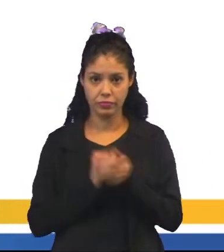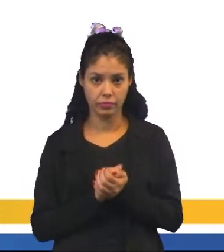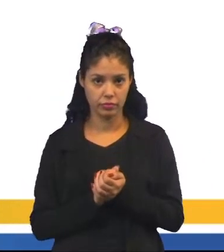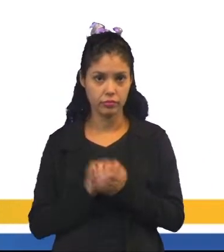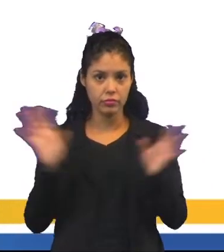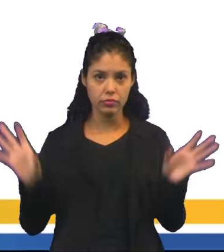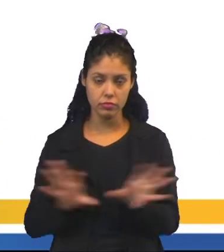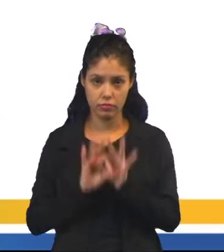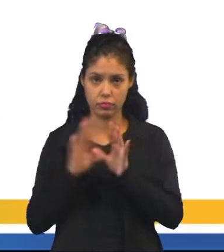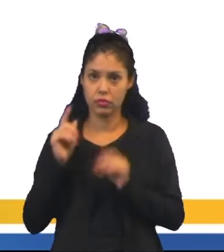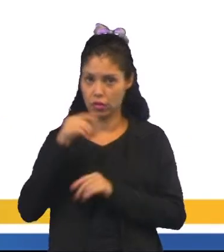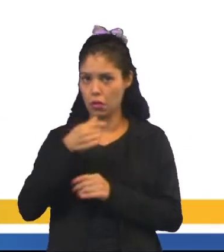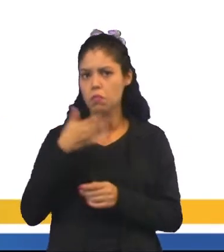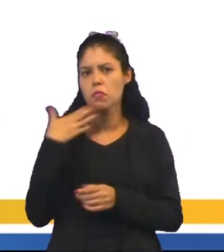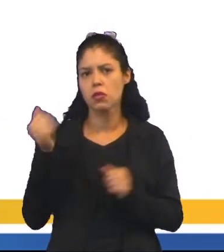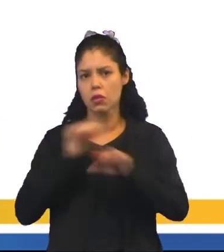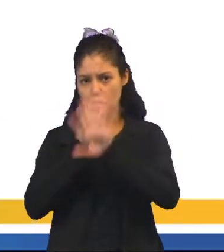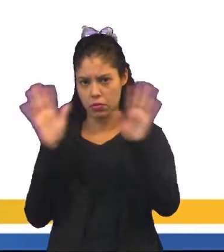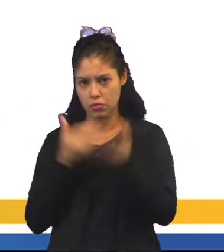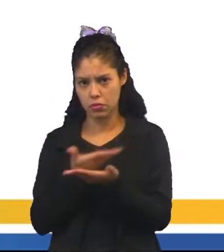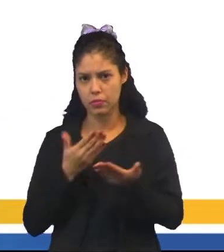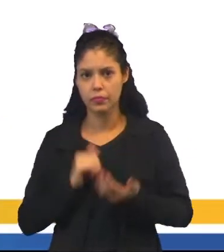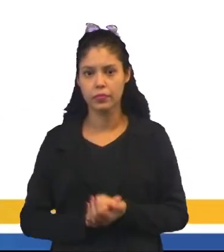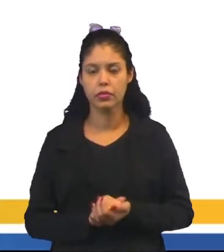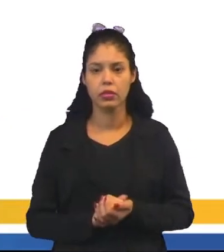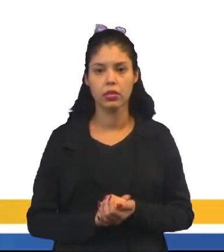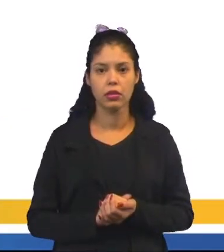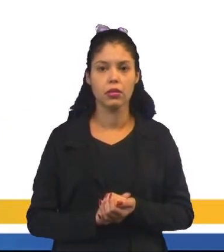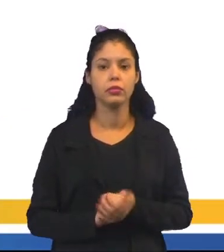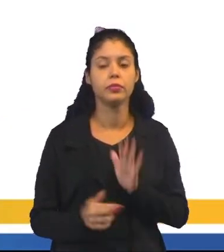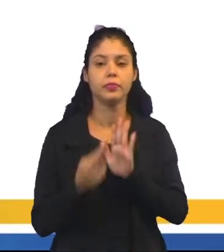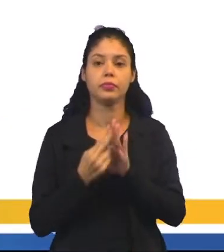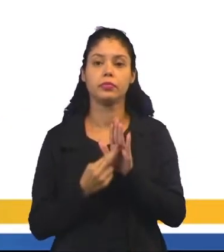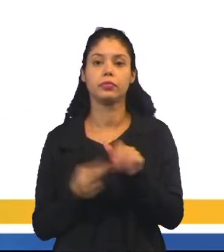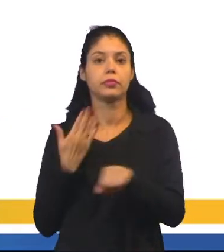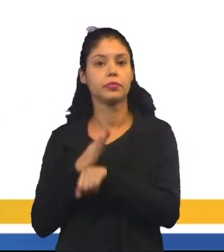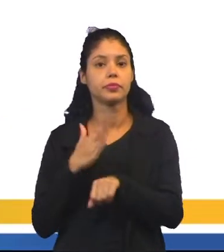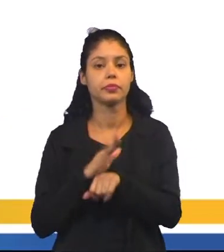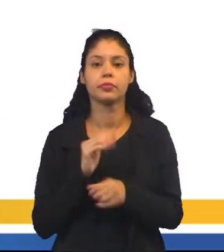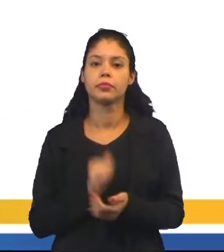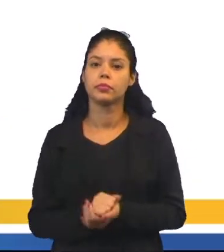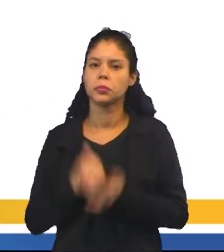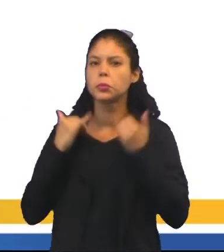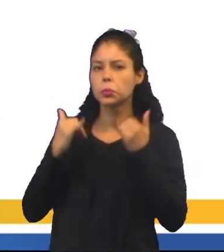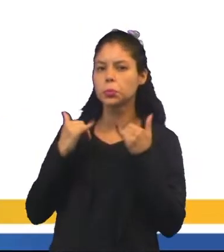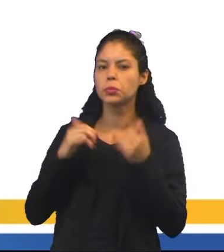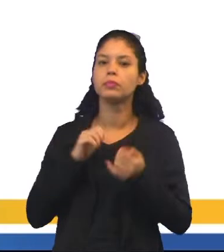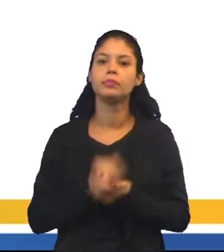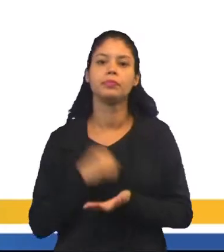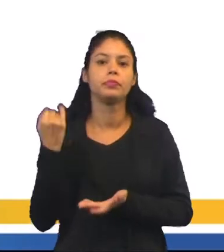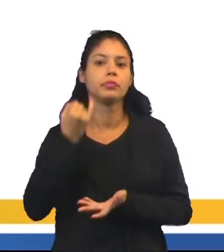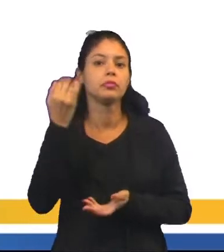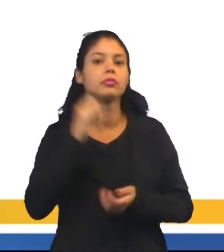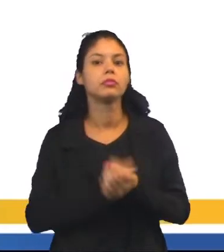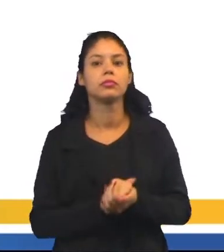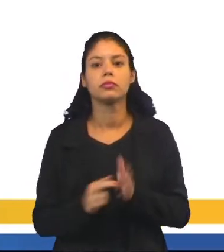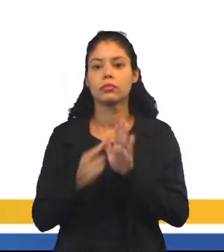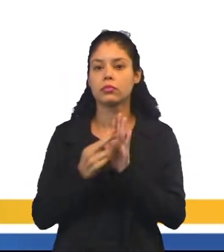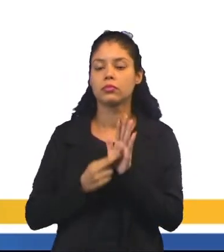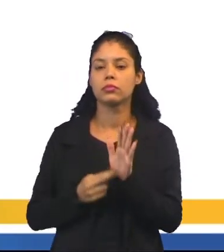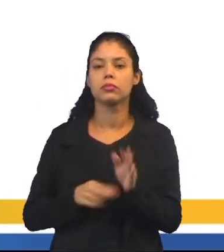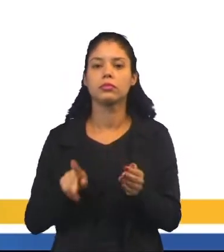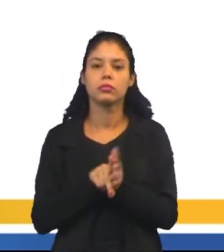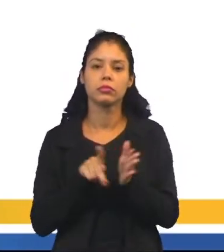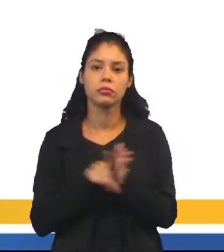de uma forma que possa dar uma orientação um pouco mais clara para vocês. Vamos lá. Regras nas práticas radicais. A importância das regras nos esportes se dá